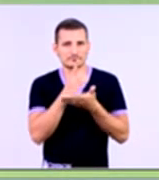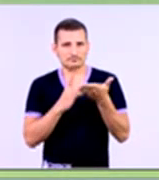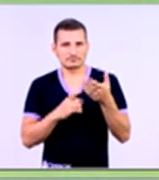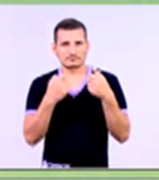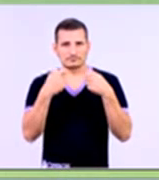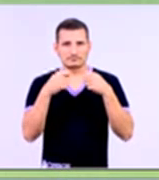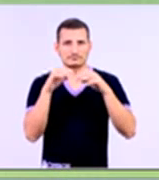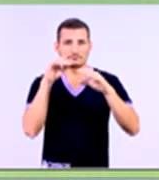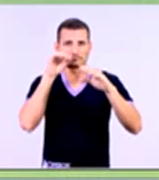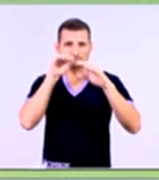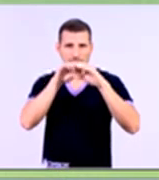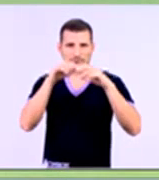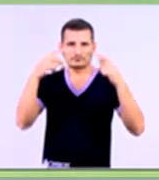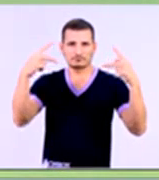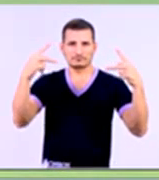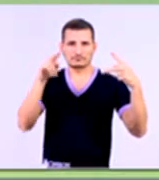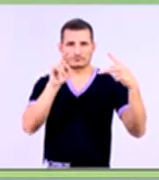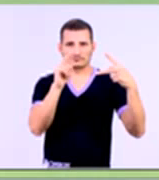tag head.